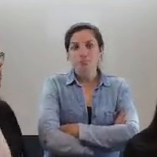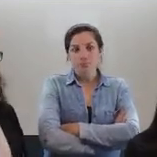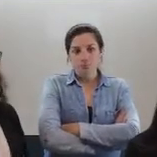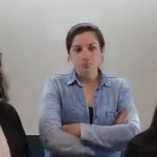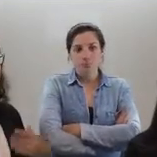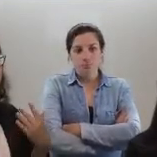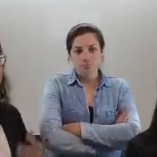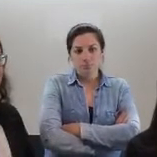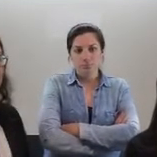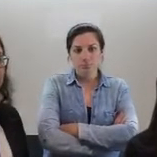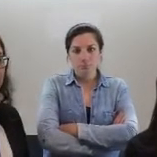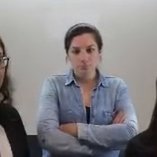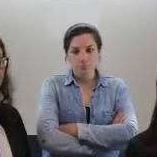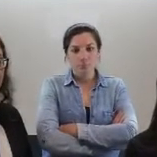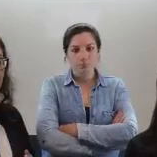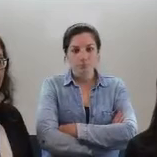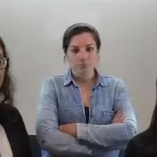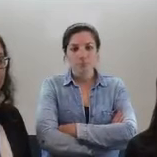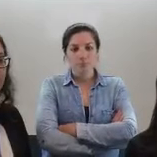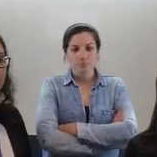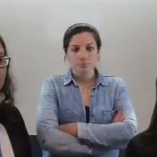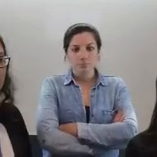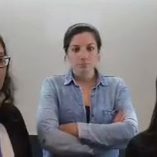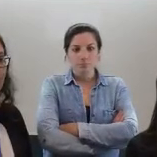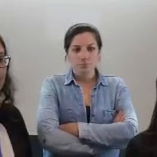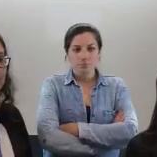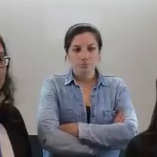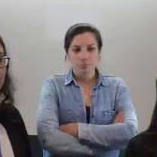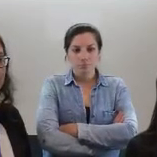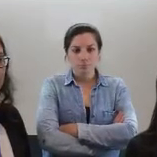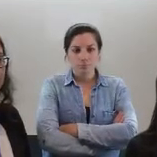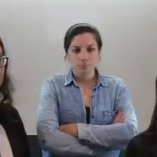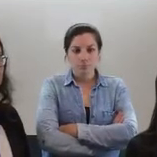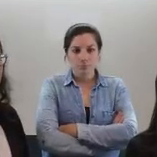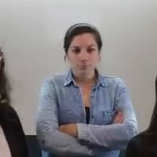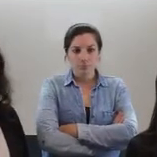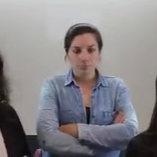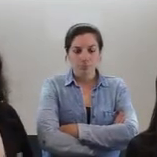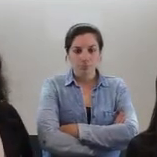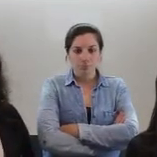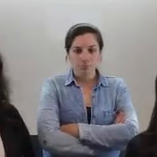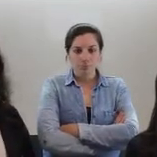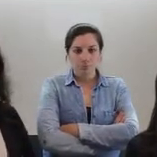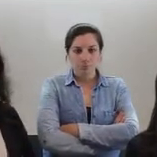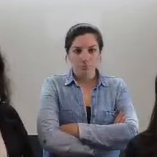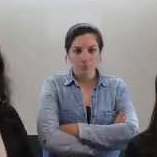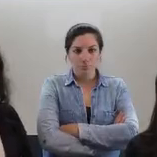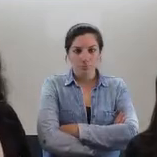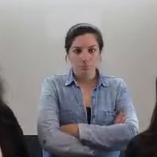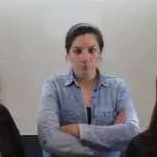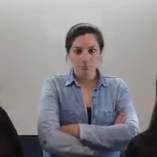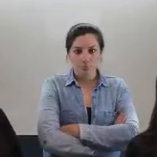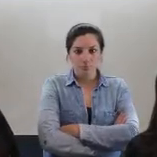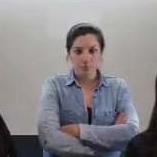íntegra, pode pesquisar os temas variados. Ó, aqui também tem essa opção, deixa eu ver, eu tô fazendo uma